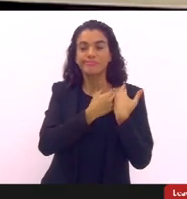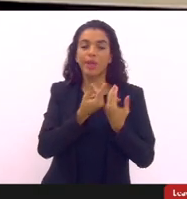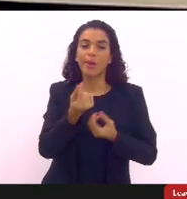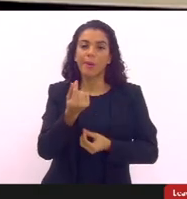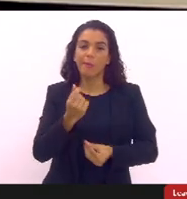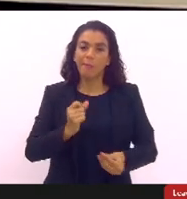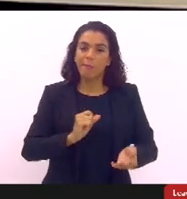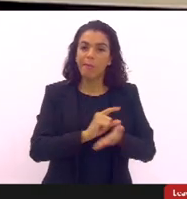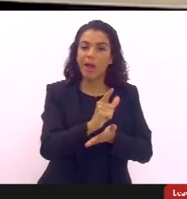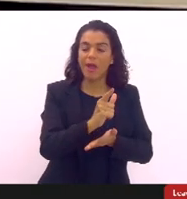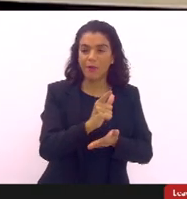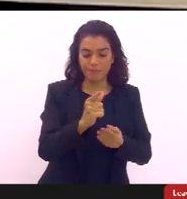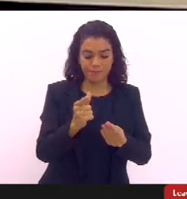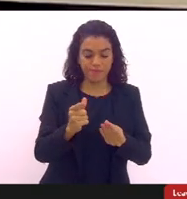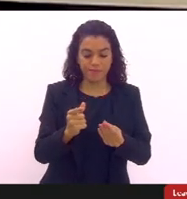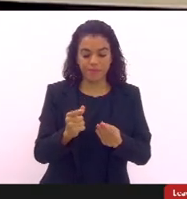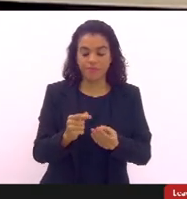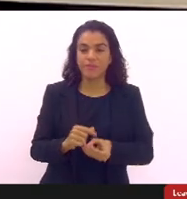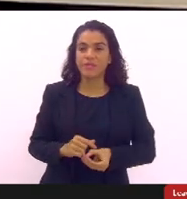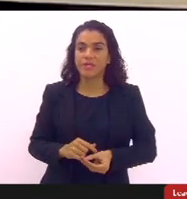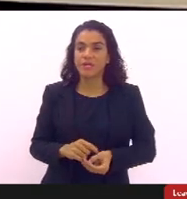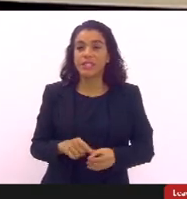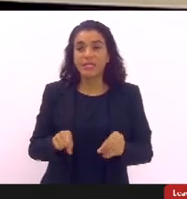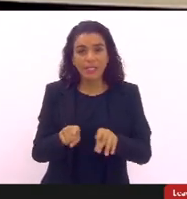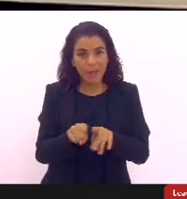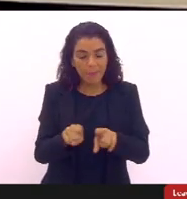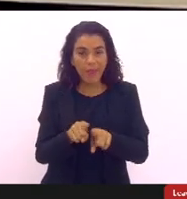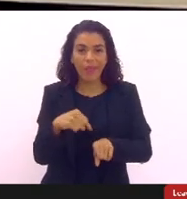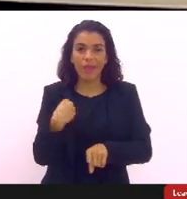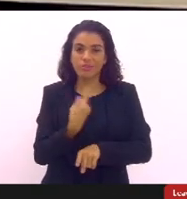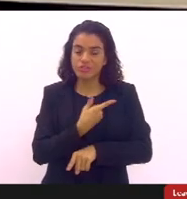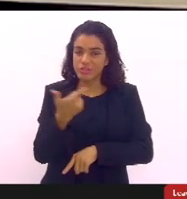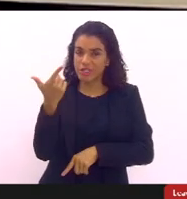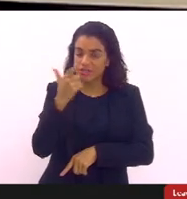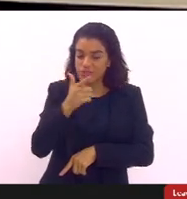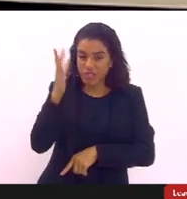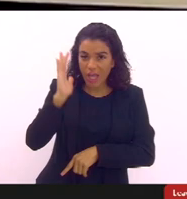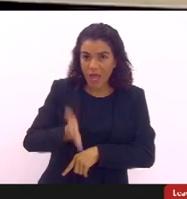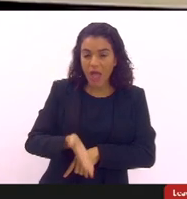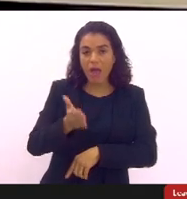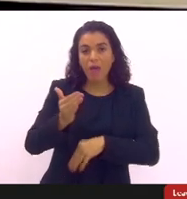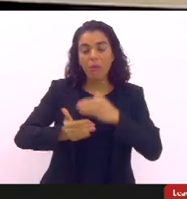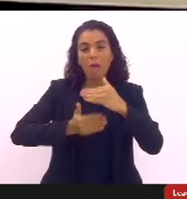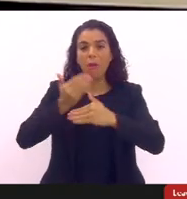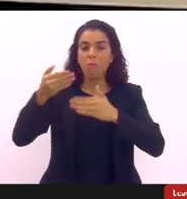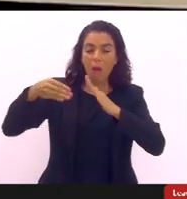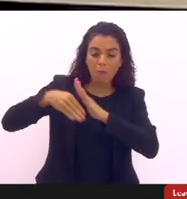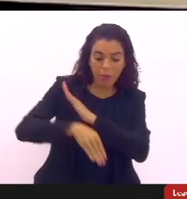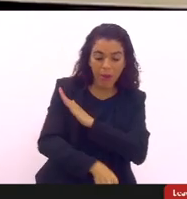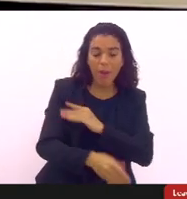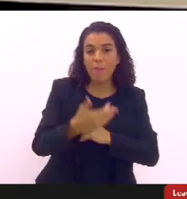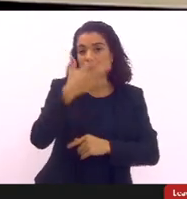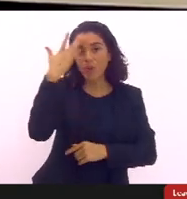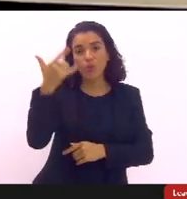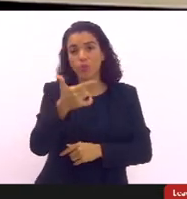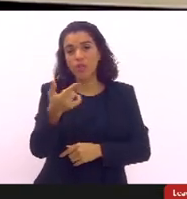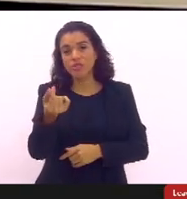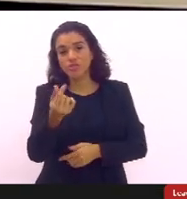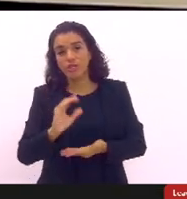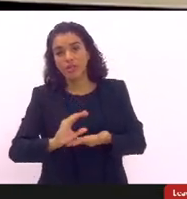esse estabelecimento de saúde. E a gente chegou a esse estágio do sanatório penal porque ninguém tem recursos para custear.